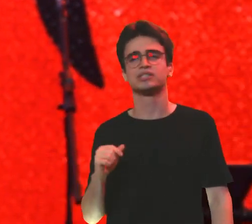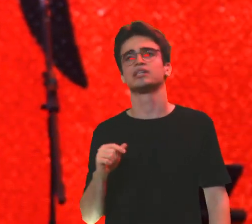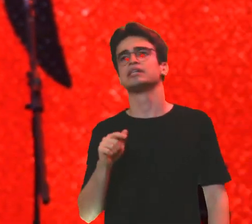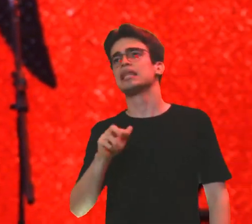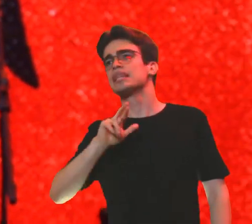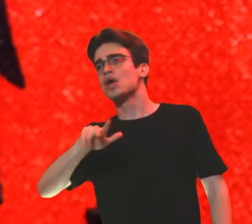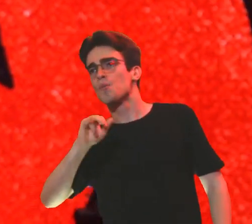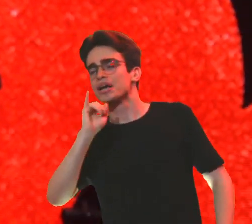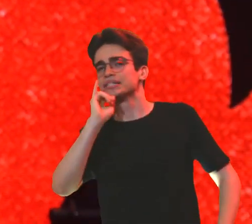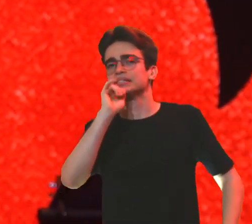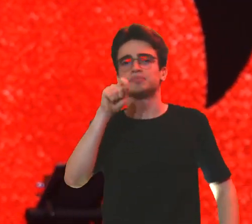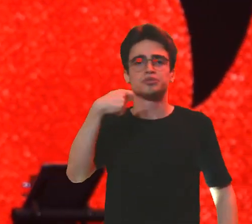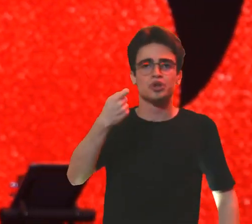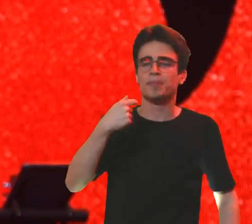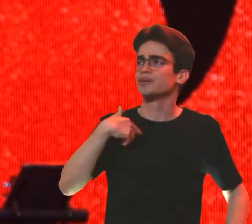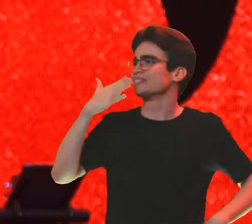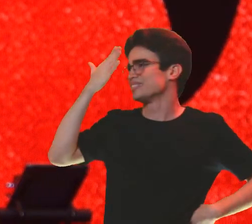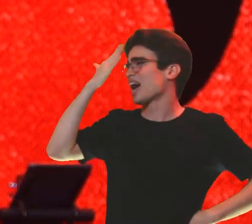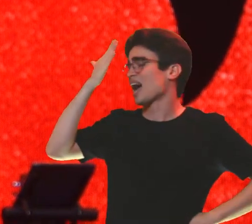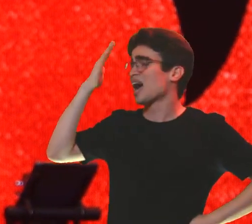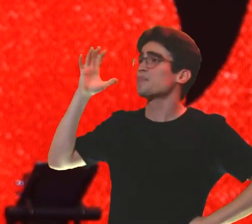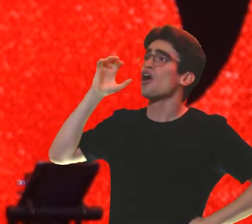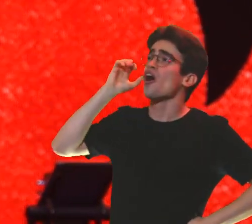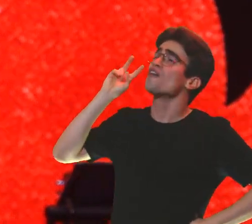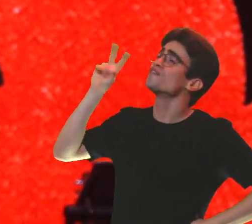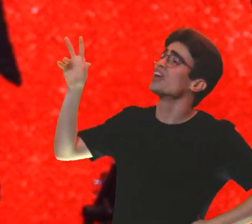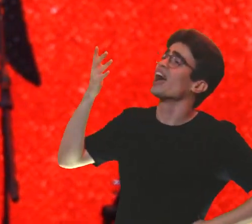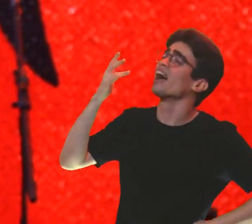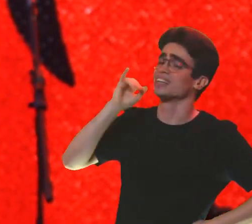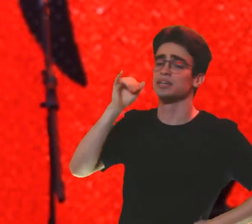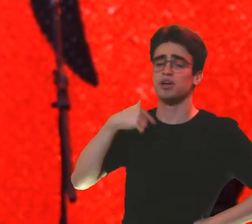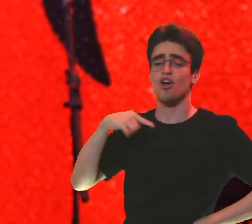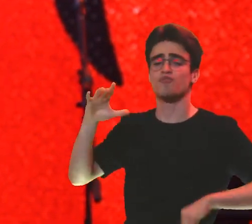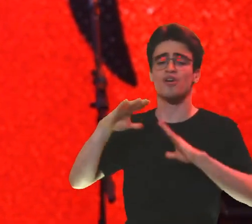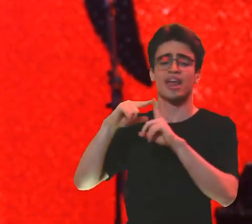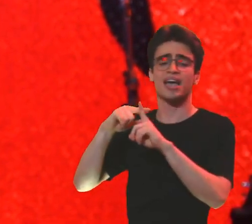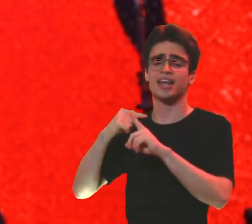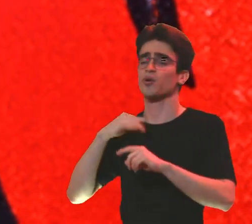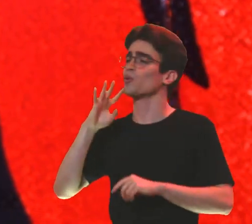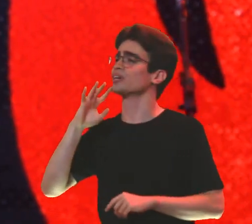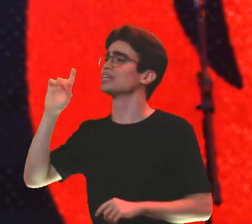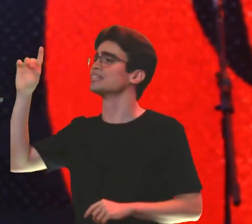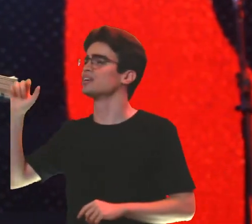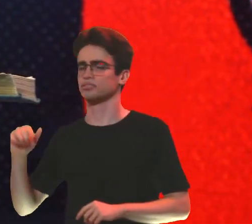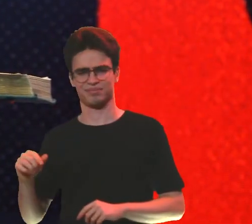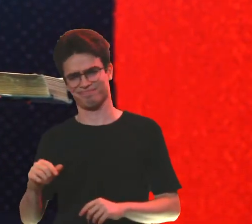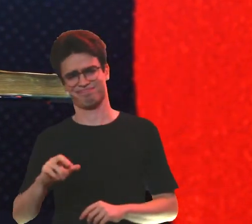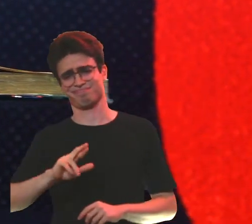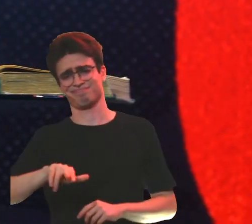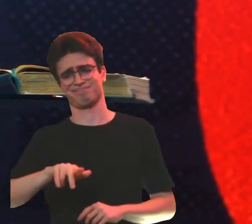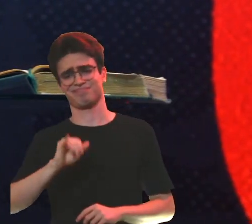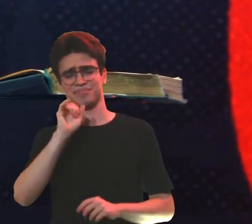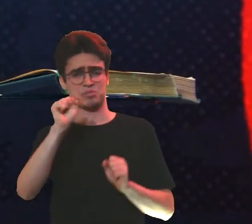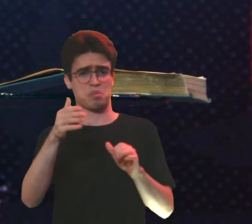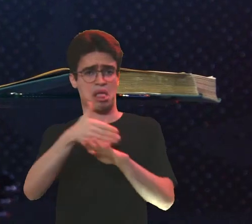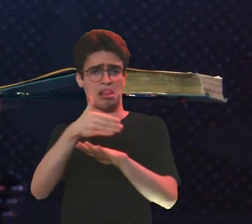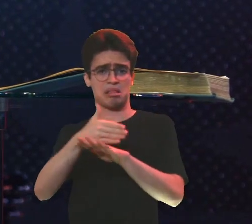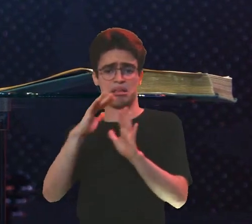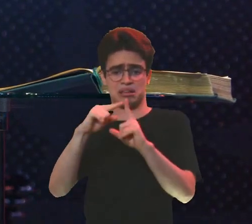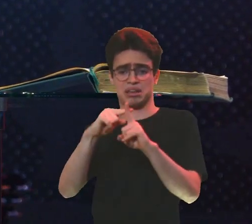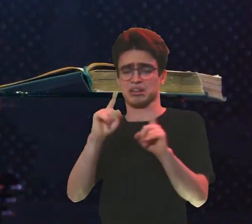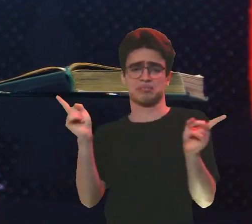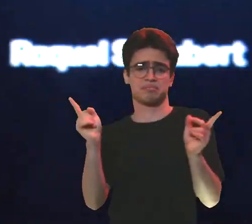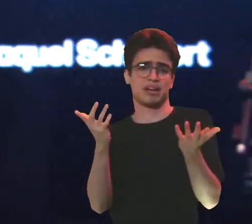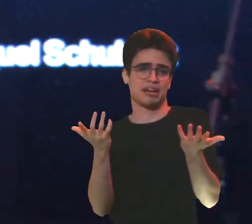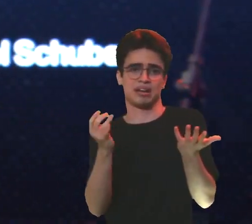você saber só de ouvir. Ah, eu conheço a Deus porque eu vou na igreja. Não, você pode vir na igreja e não conhecer.